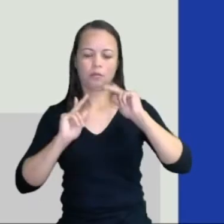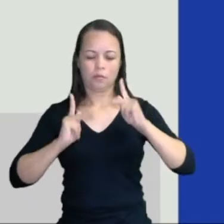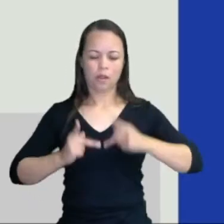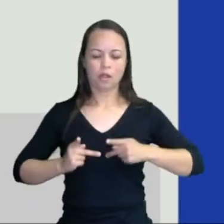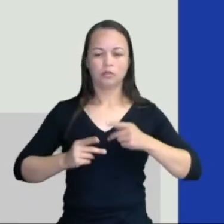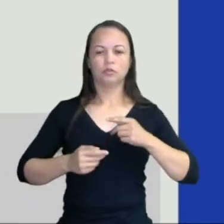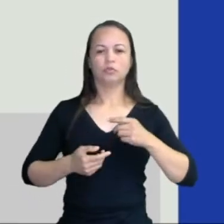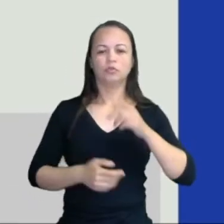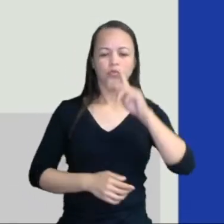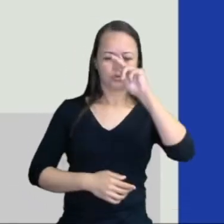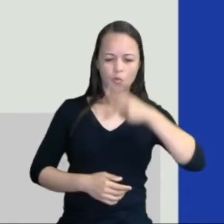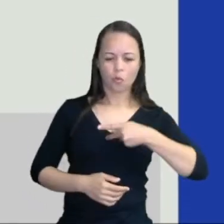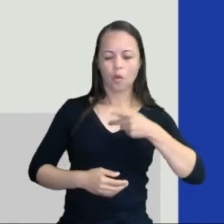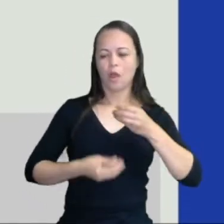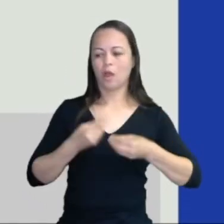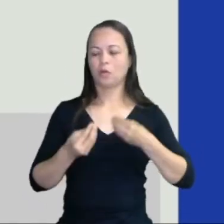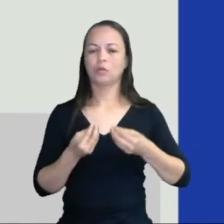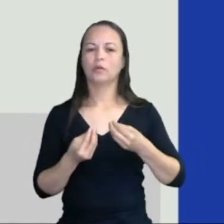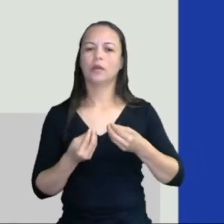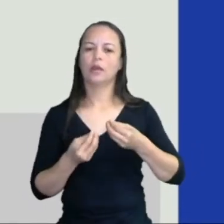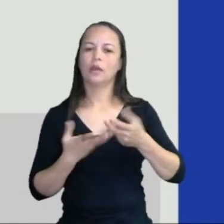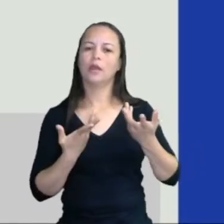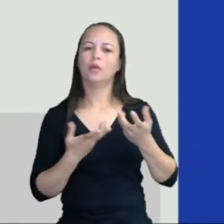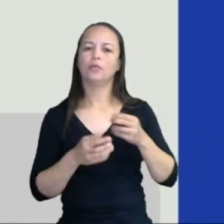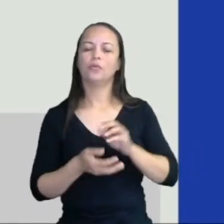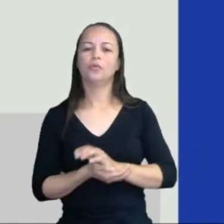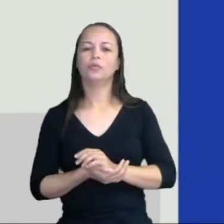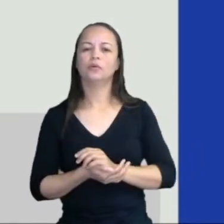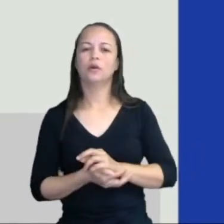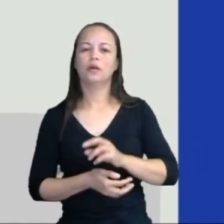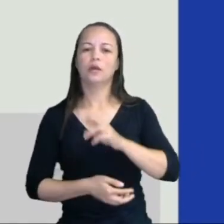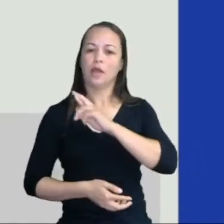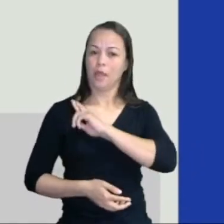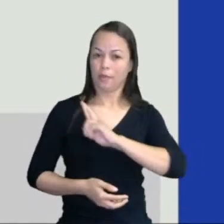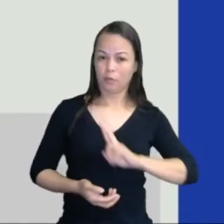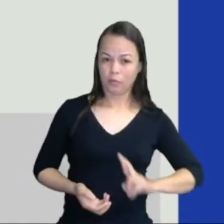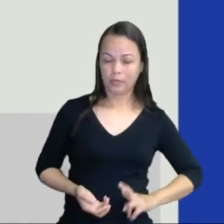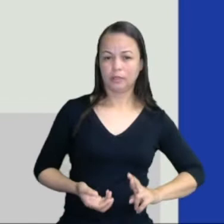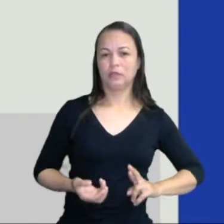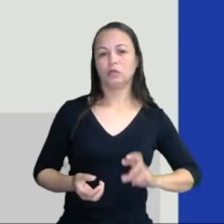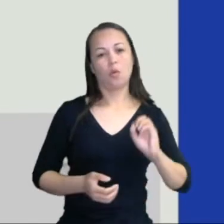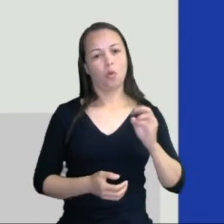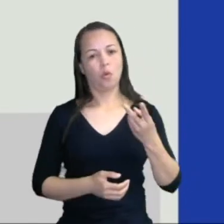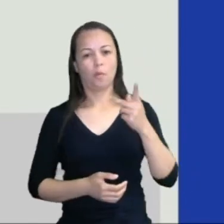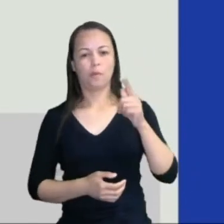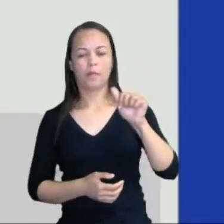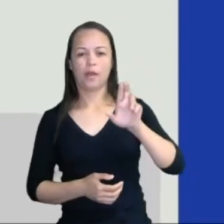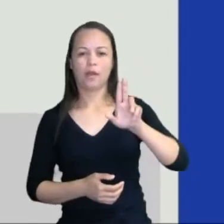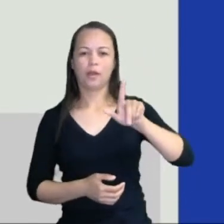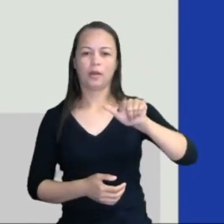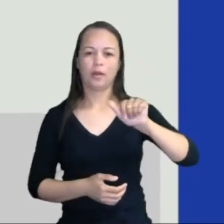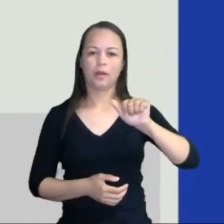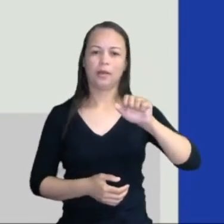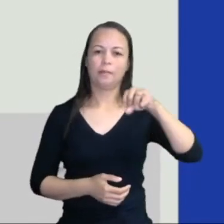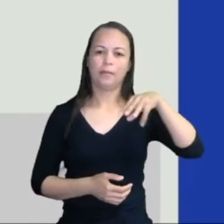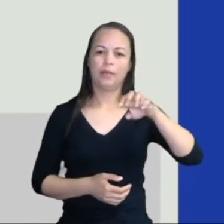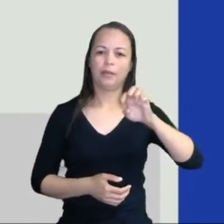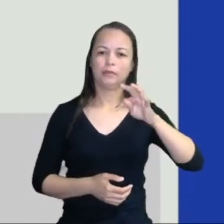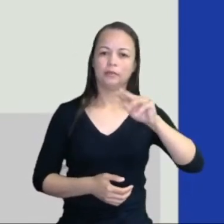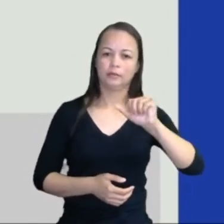política baseada no republicanismo ou no parlamentarismo. Prestem bem